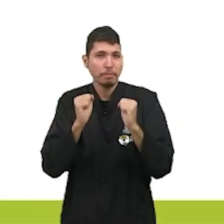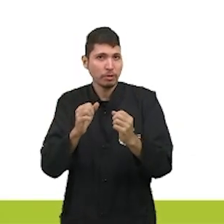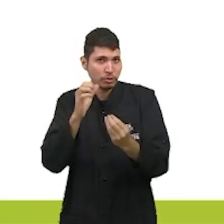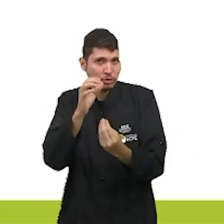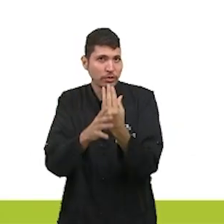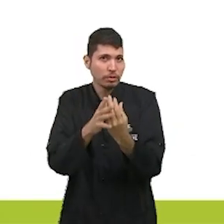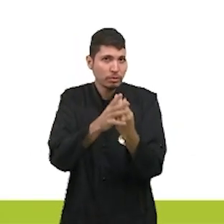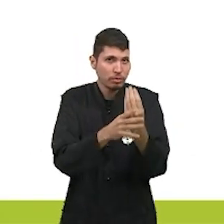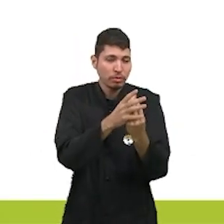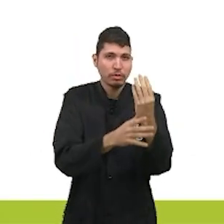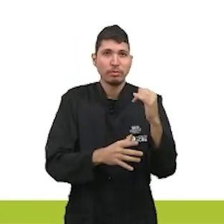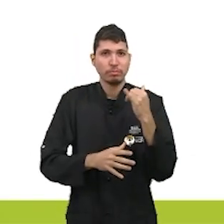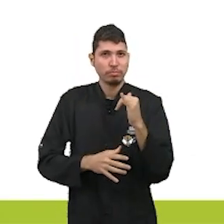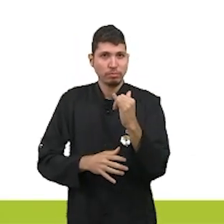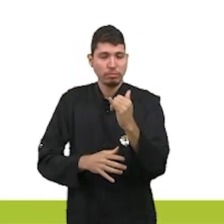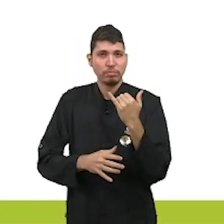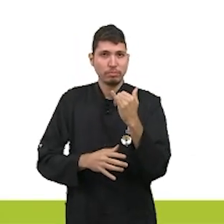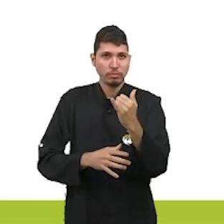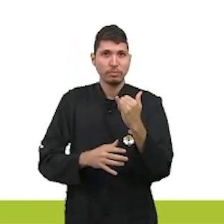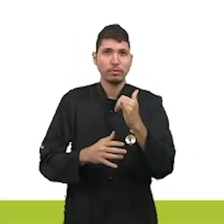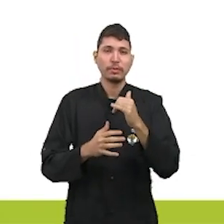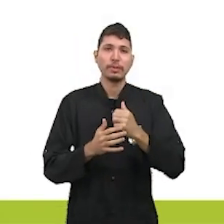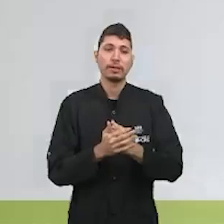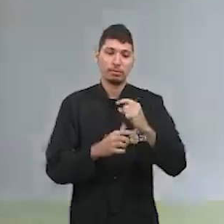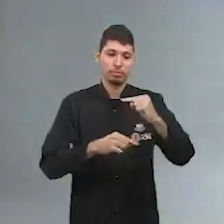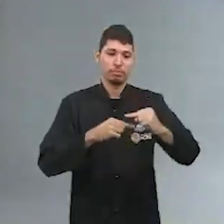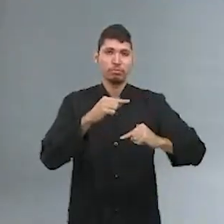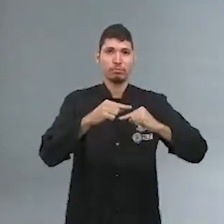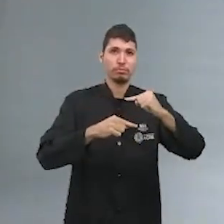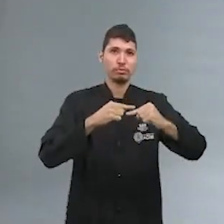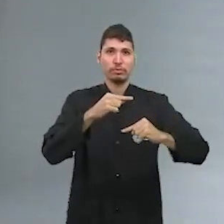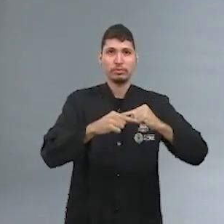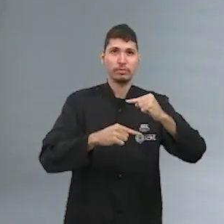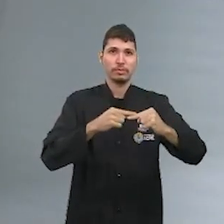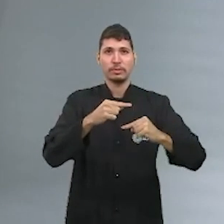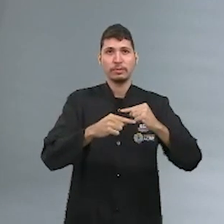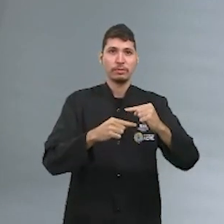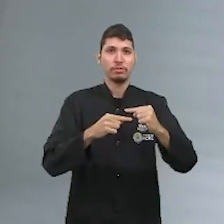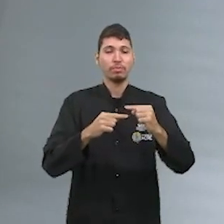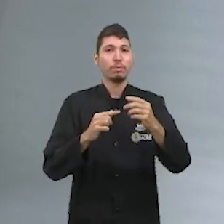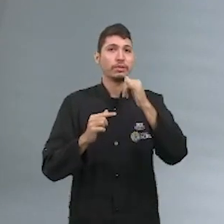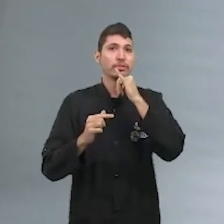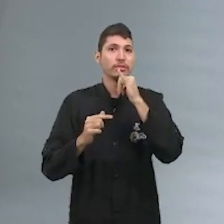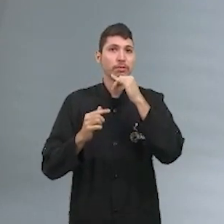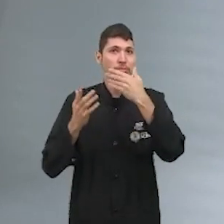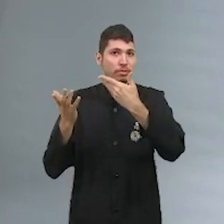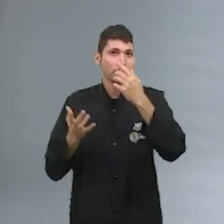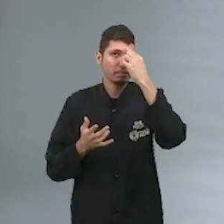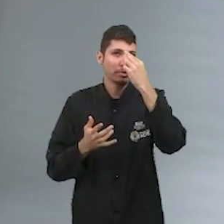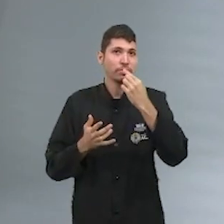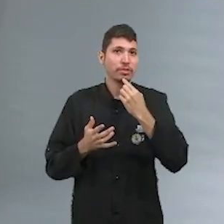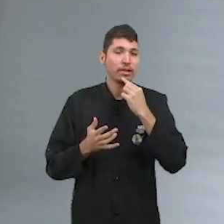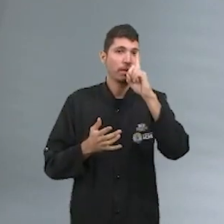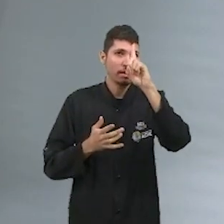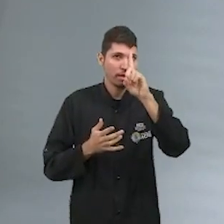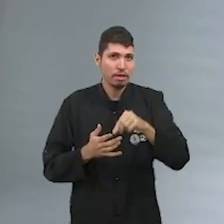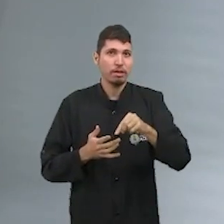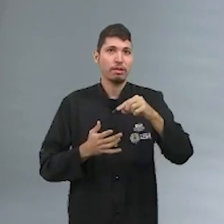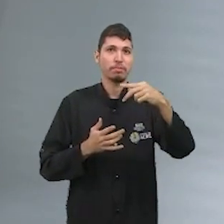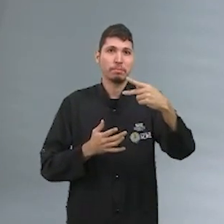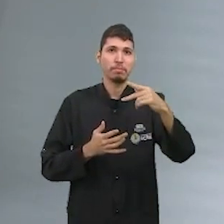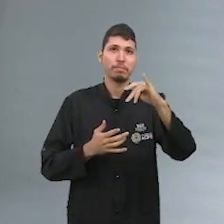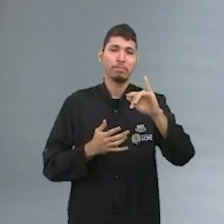tá? E aí, neste caso aqui, o nosso gerador vai ser a pilha, tá? Quem está gerando aí